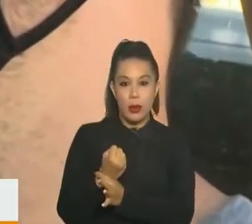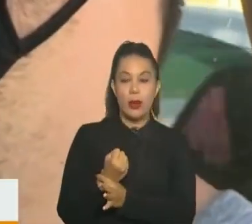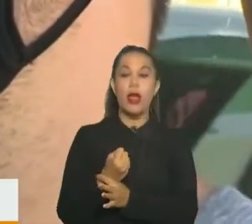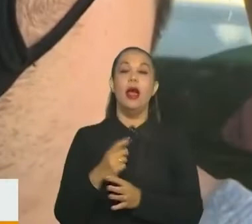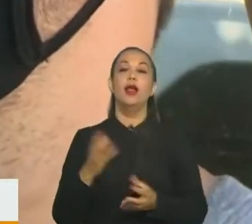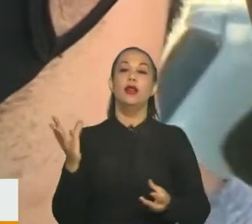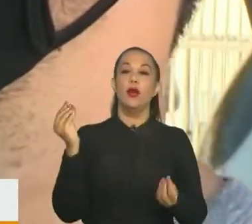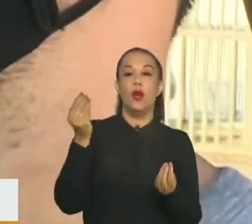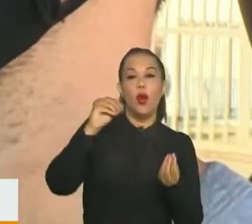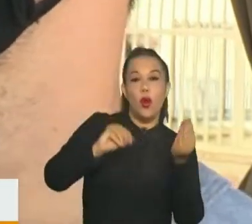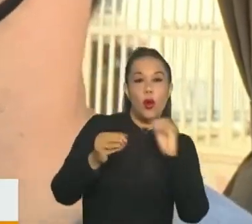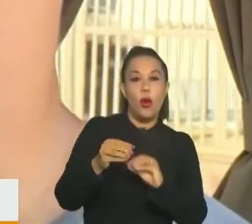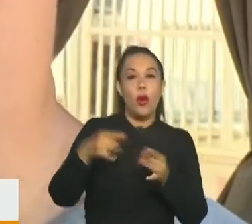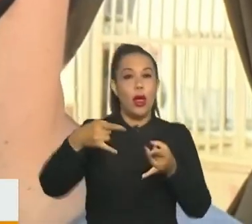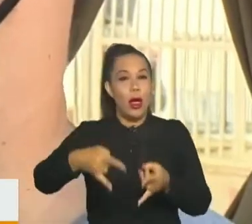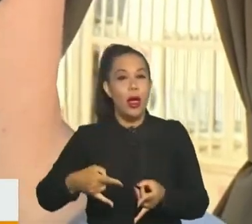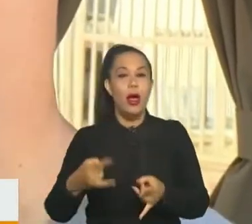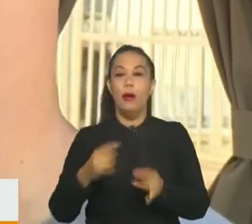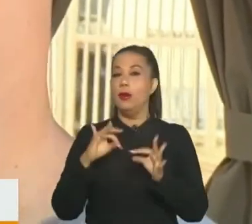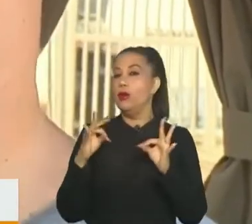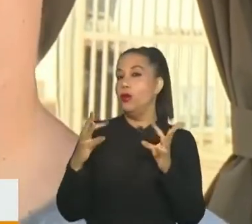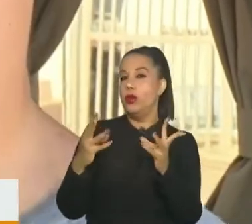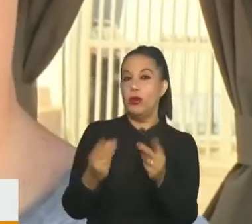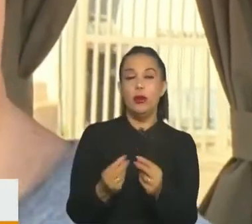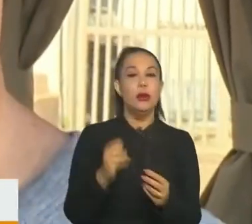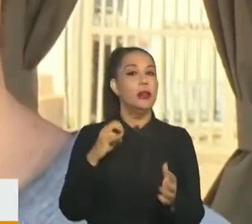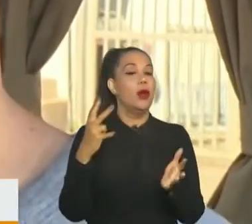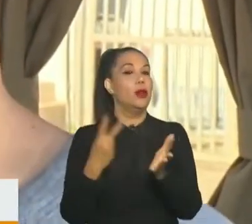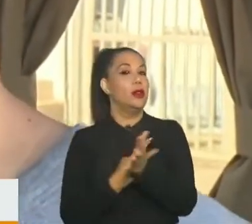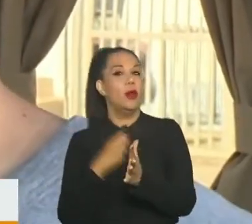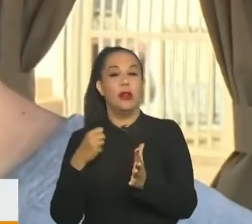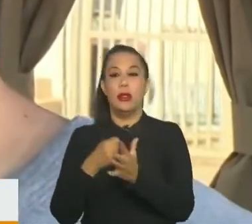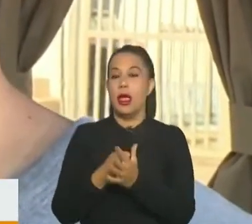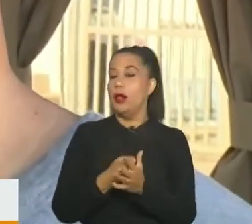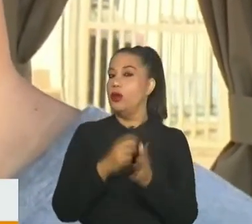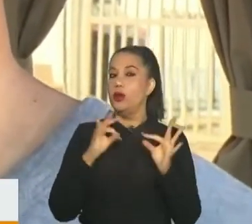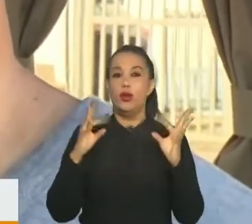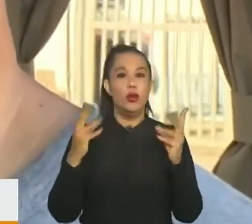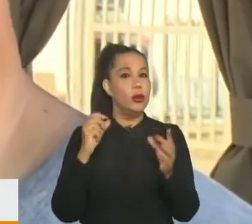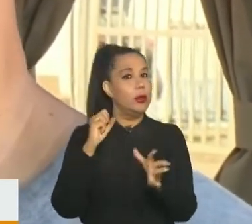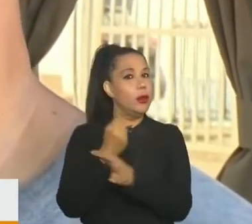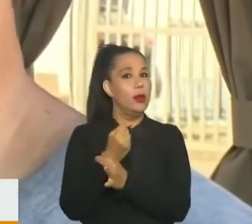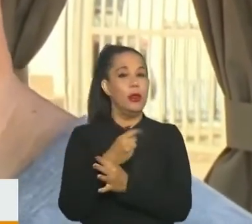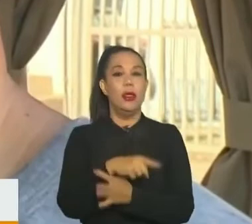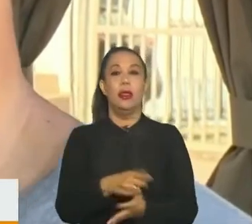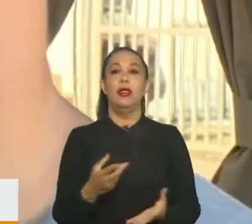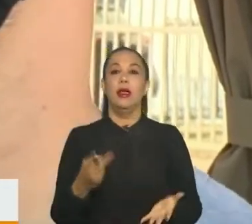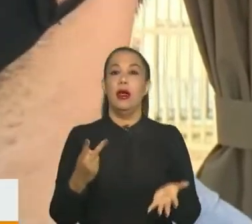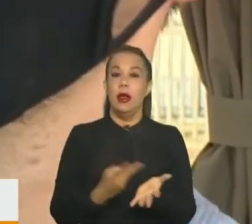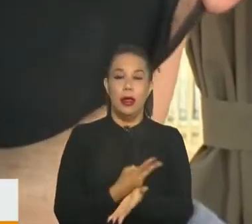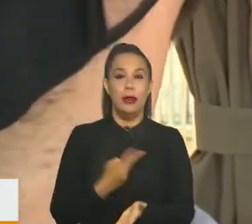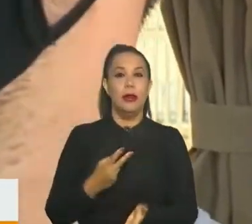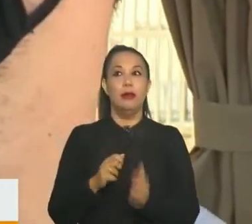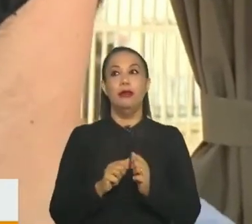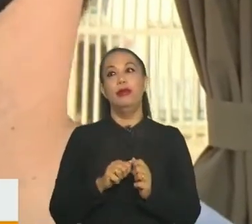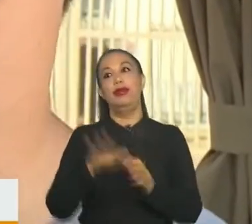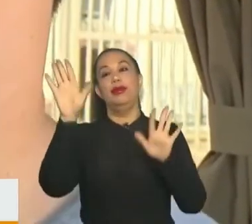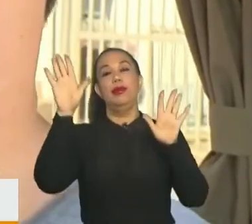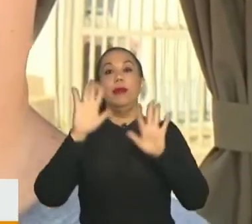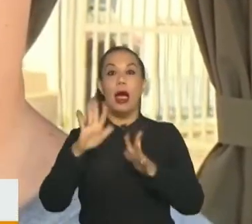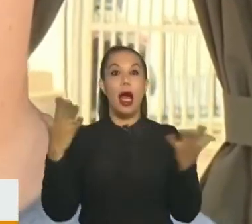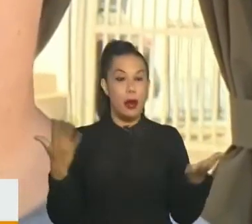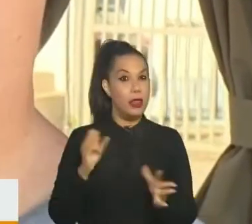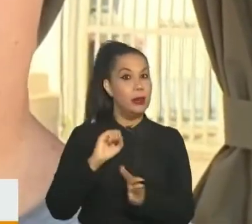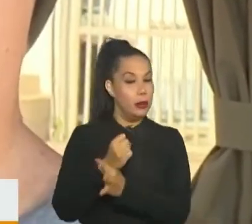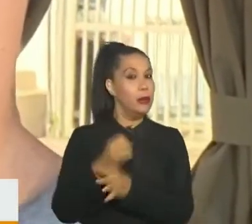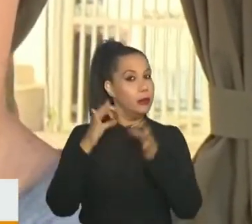da cama, se estava tudo fixo mesmo, para em caso de acidente, se eu estiver mal preso, o negócio pode voar e acertar a gente. Então é